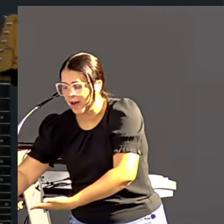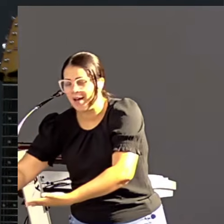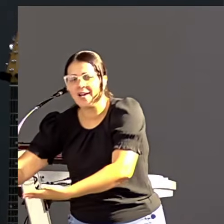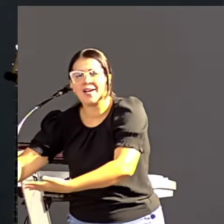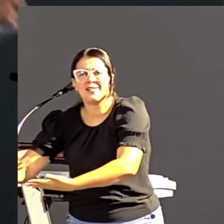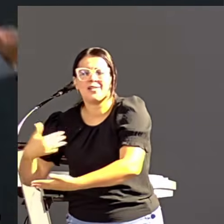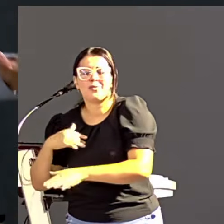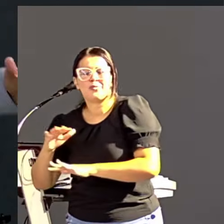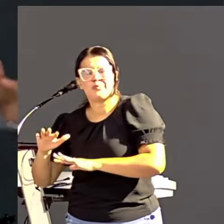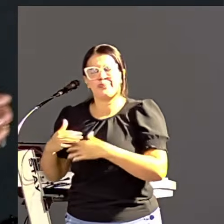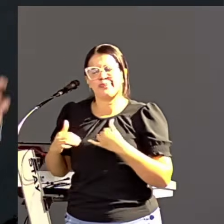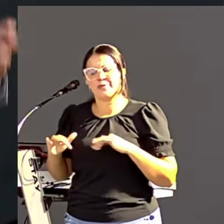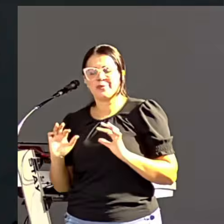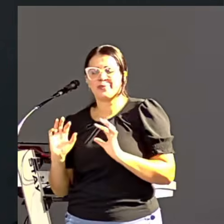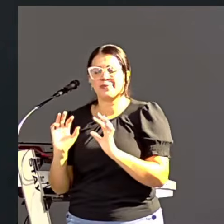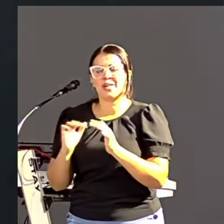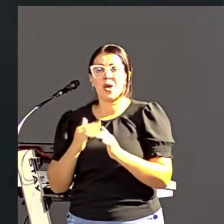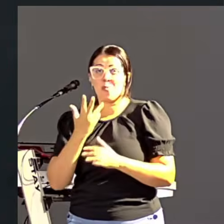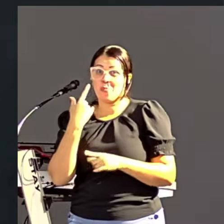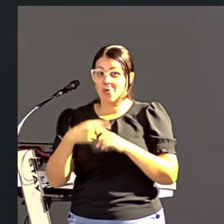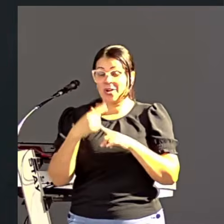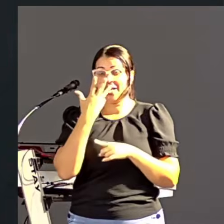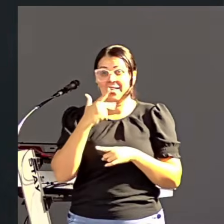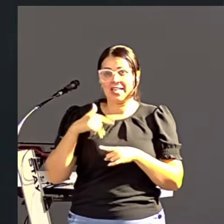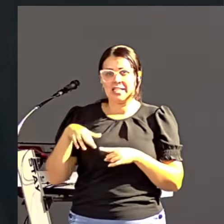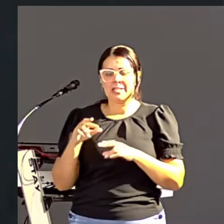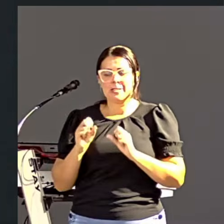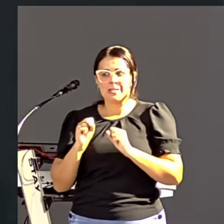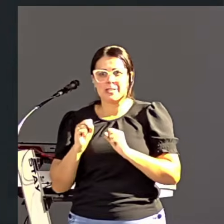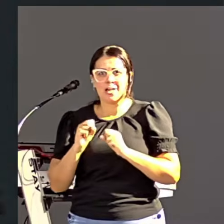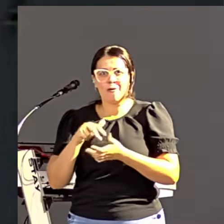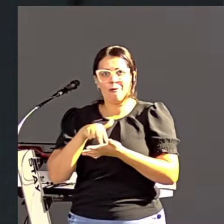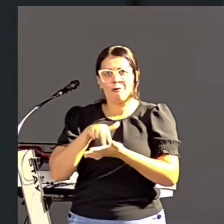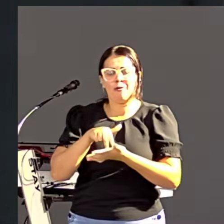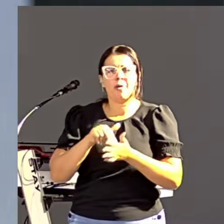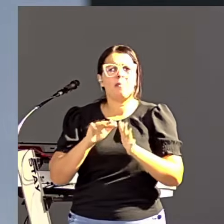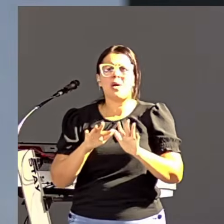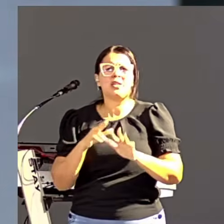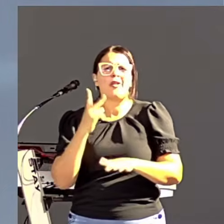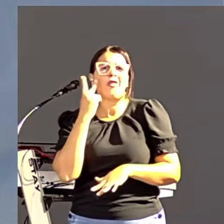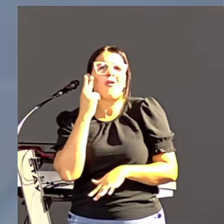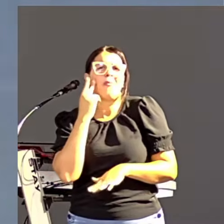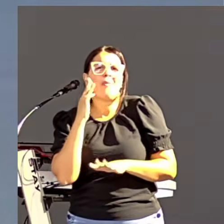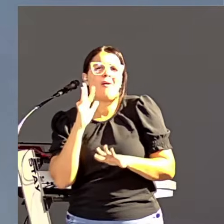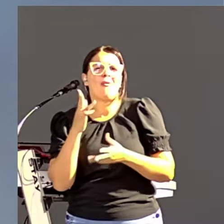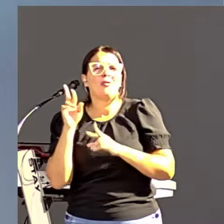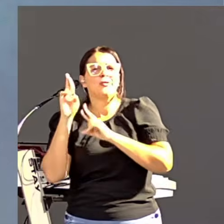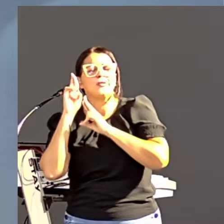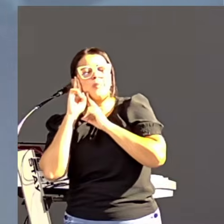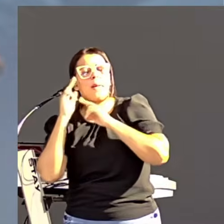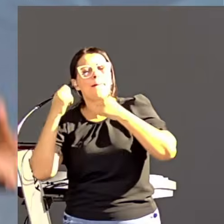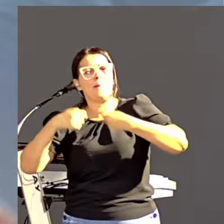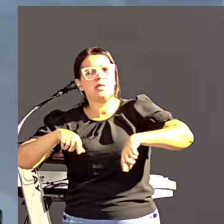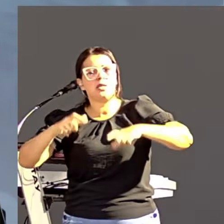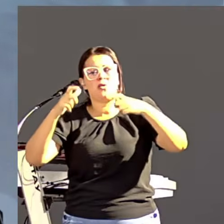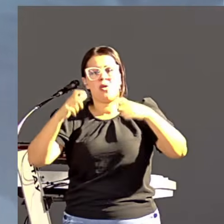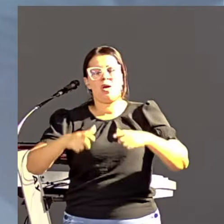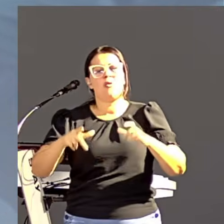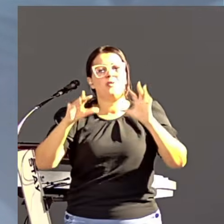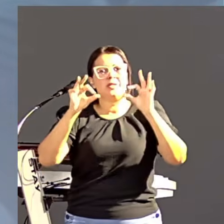aquelas mexidinhas, porque criança segura o sono, né? Mas, gente, esse é o ciclo da sonolência, do dormir. Você precisa do